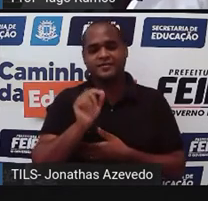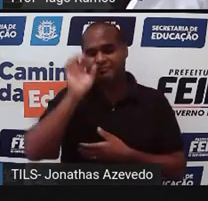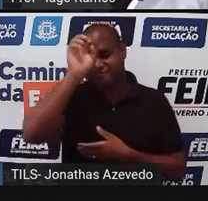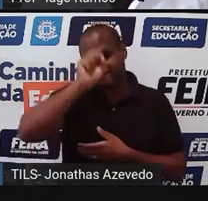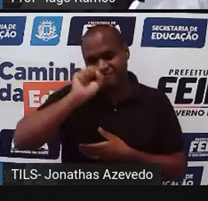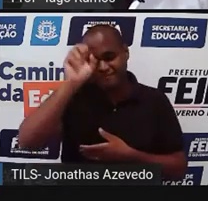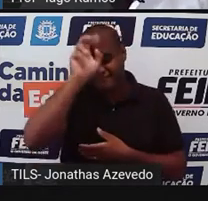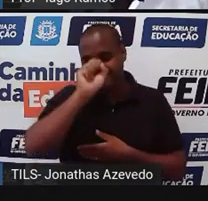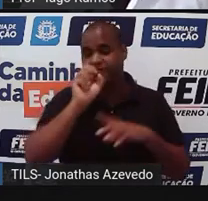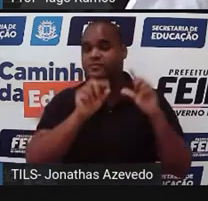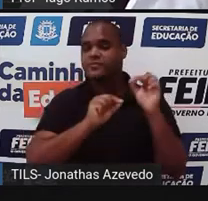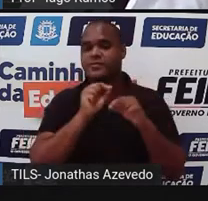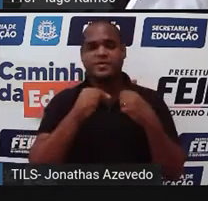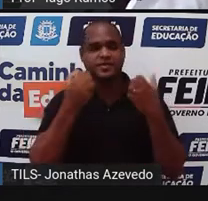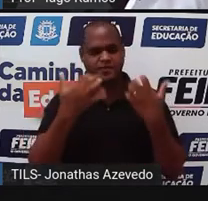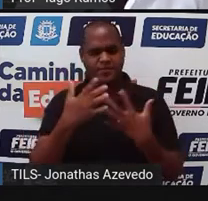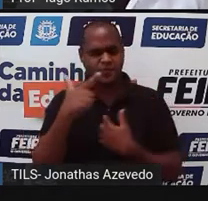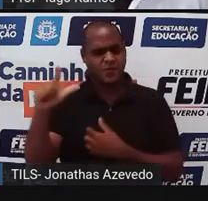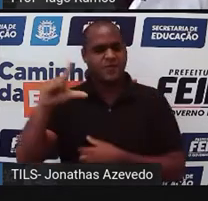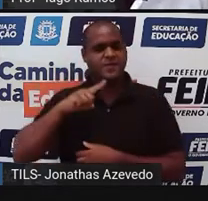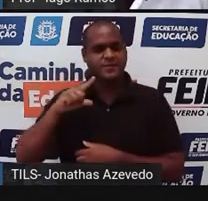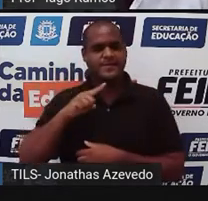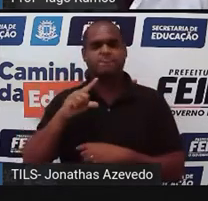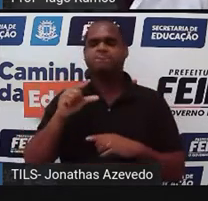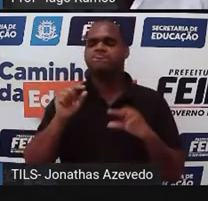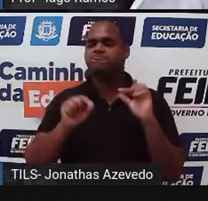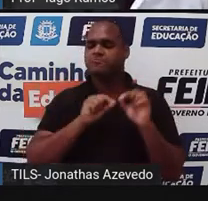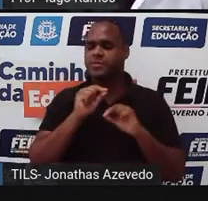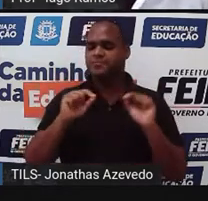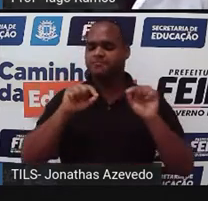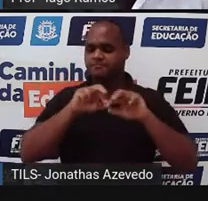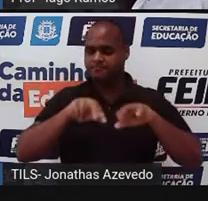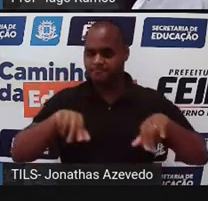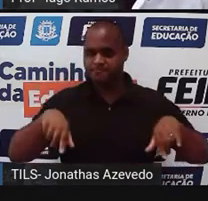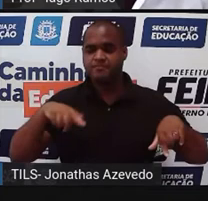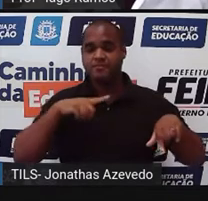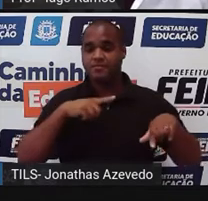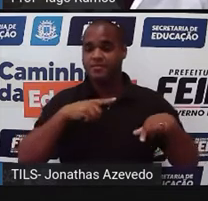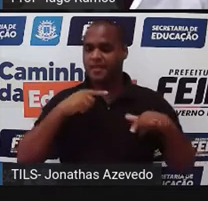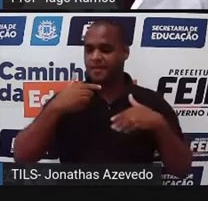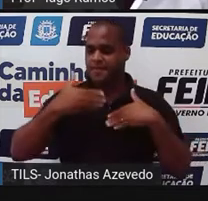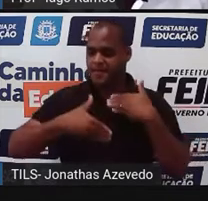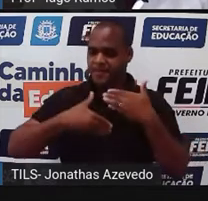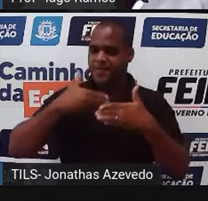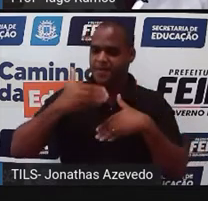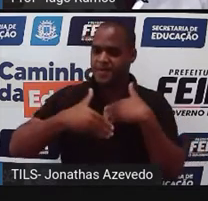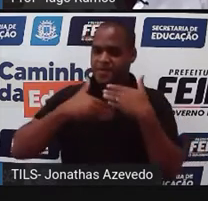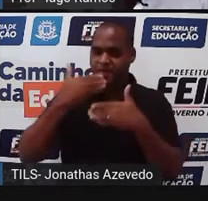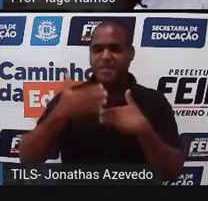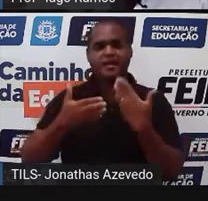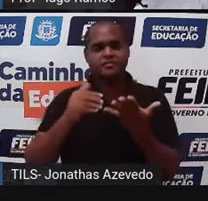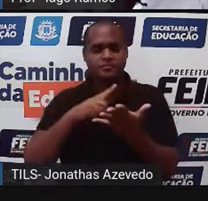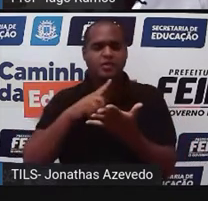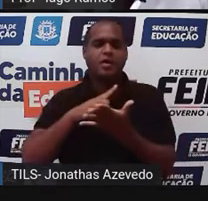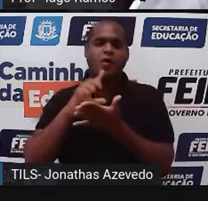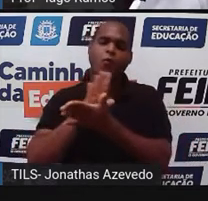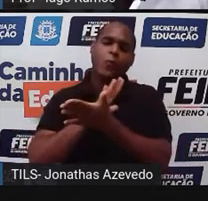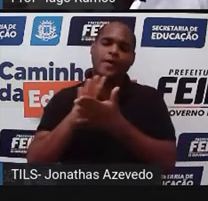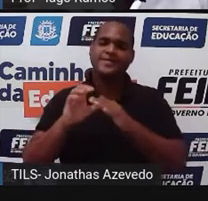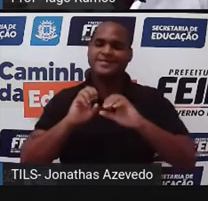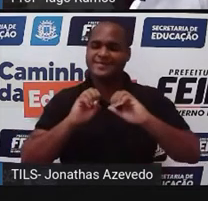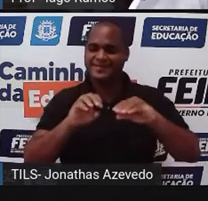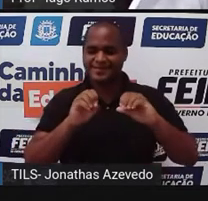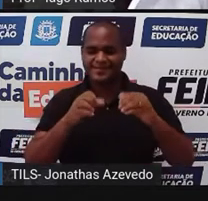aula algo que a gente já vem tratando ao longo de algumas aulas